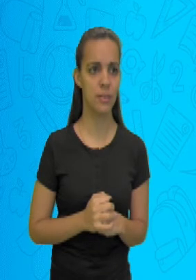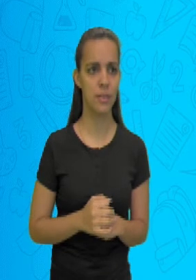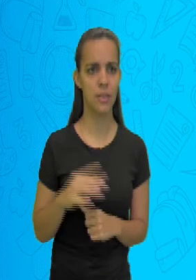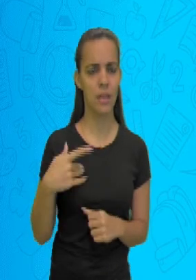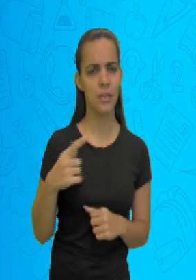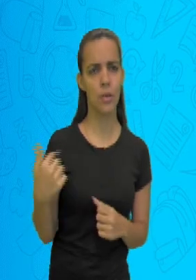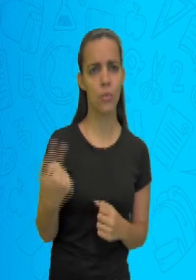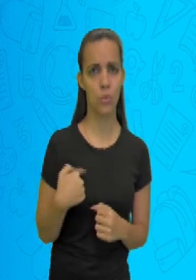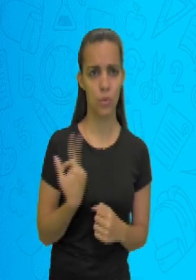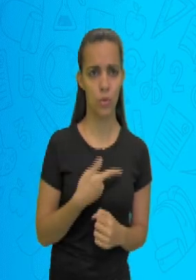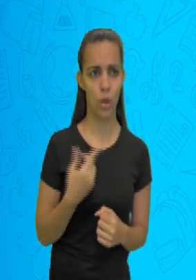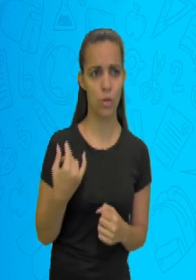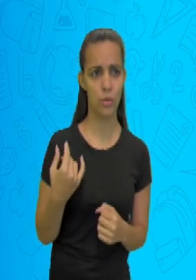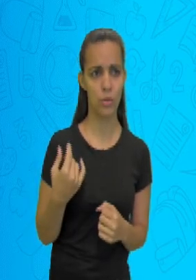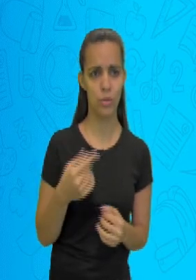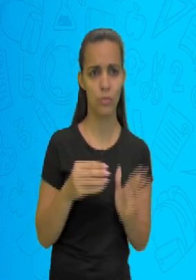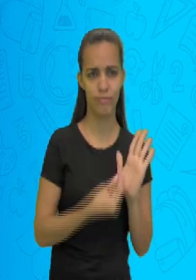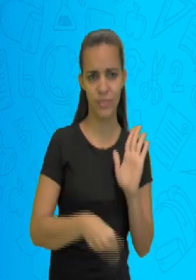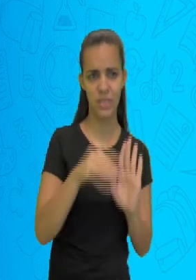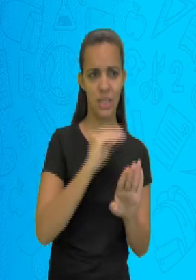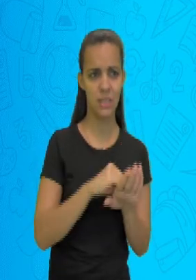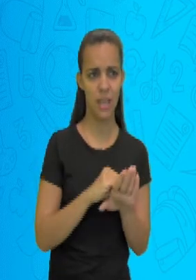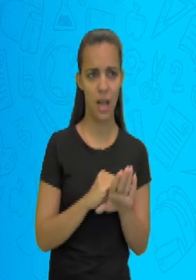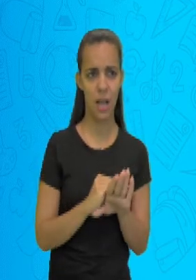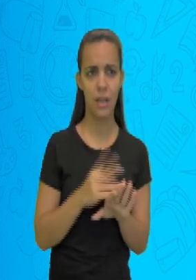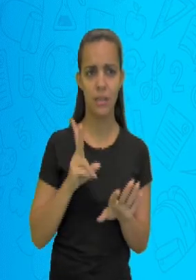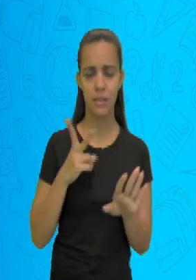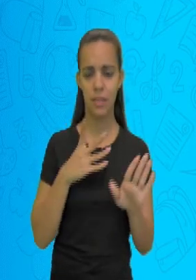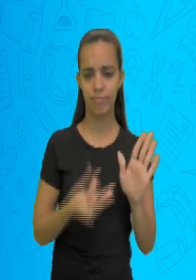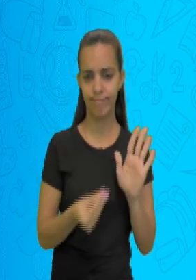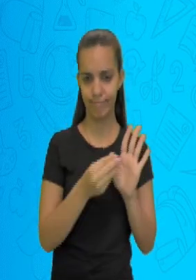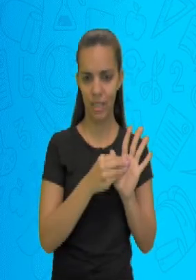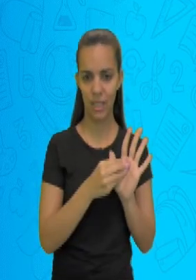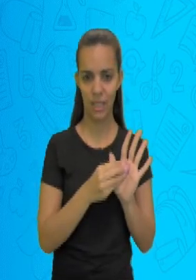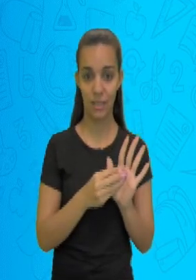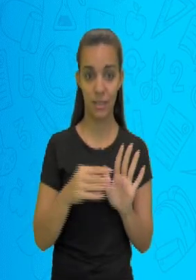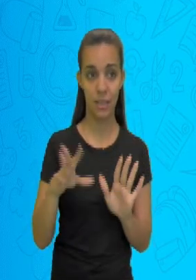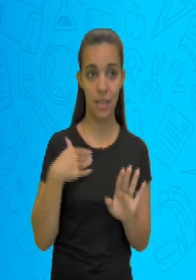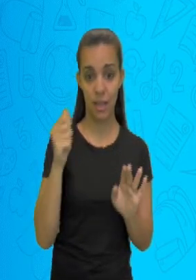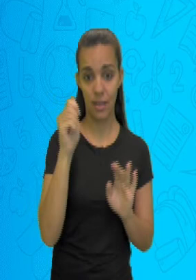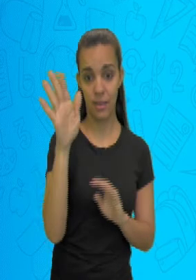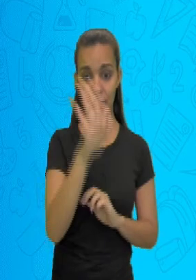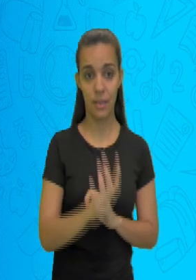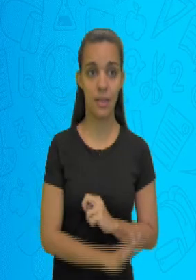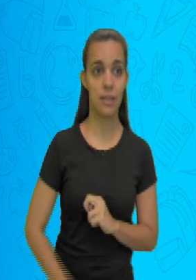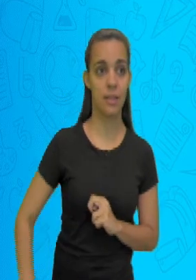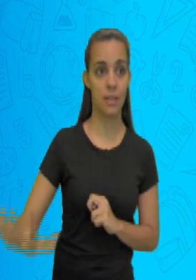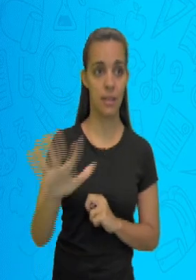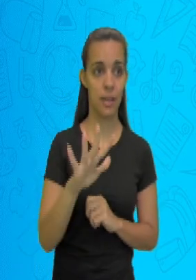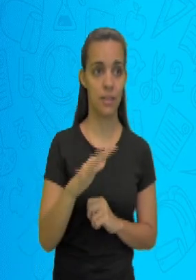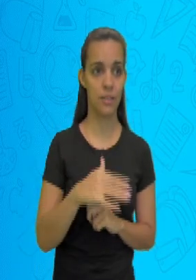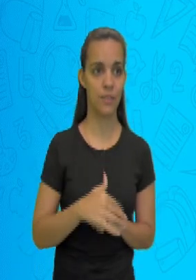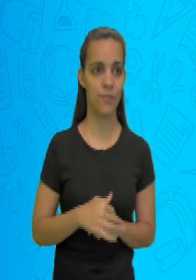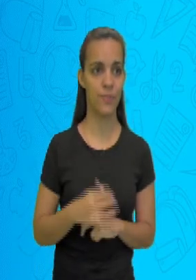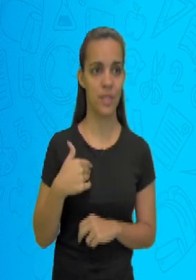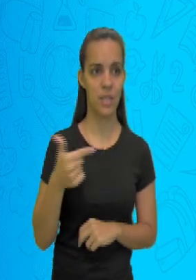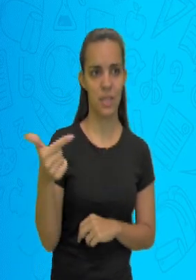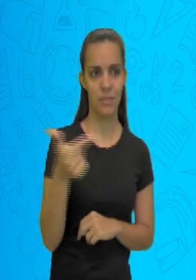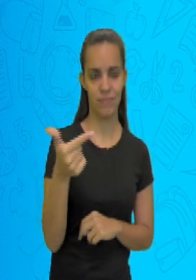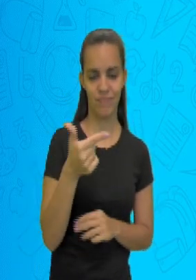nosso calendário, porque ele está marcado como uma data nacional. E no dia 22 é o início